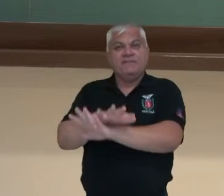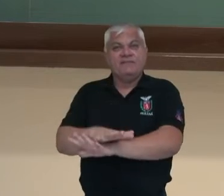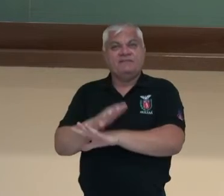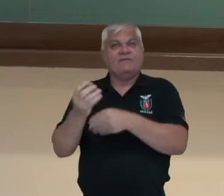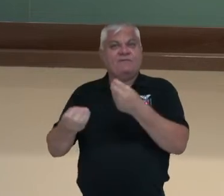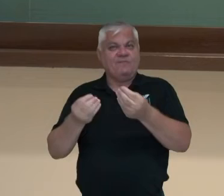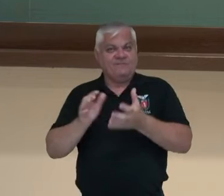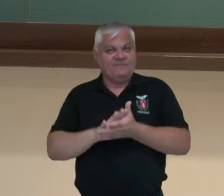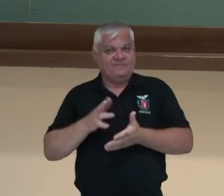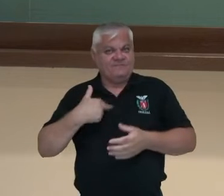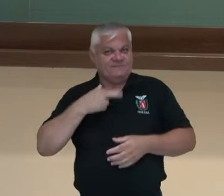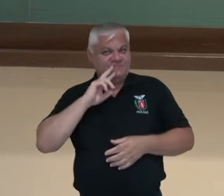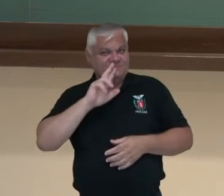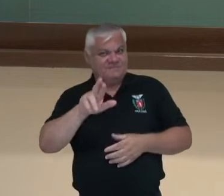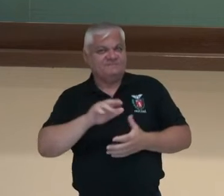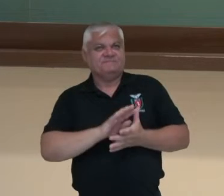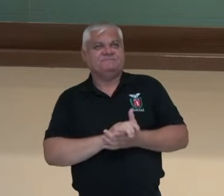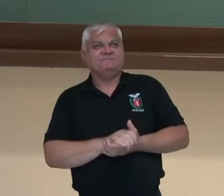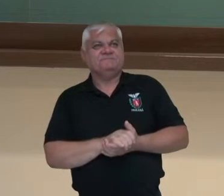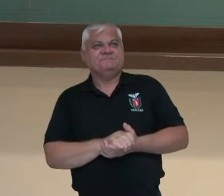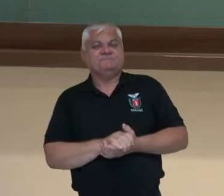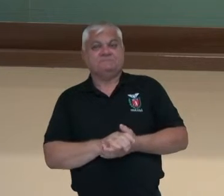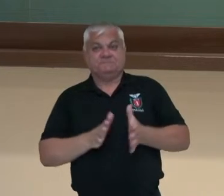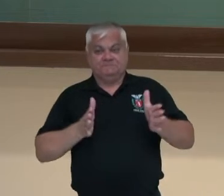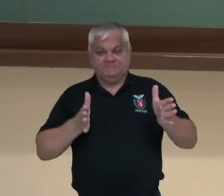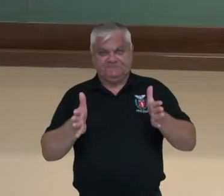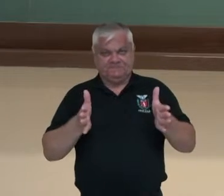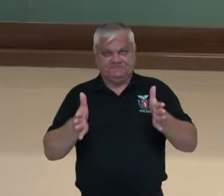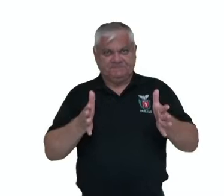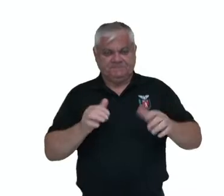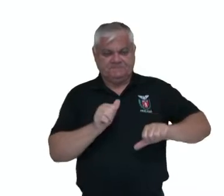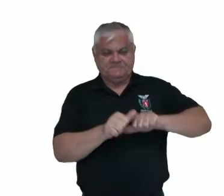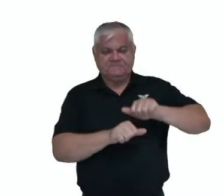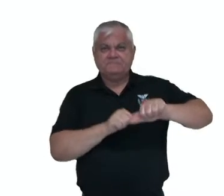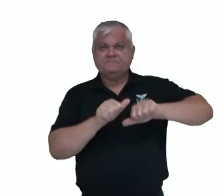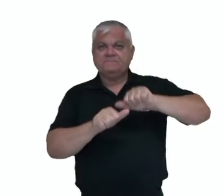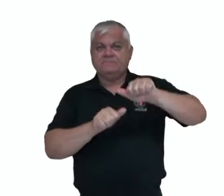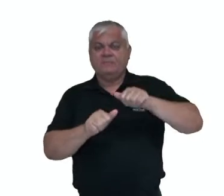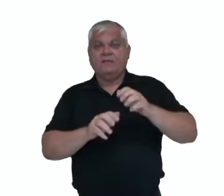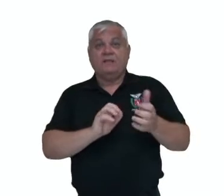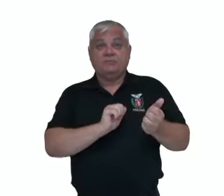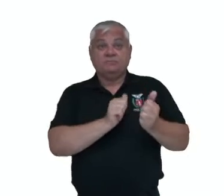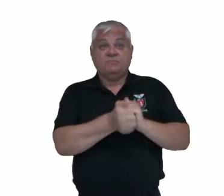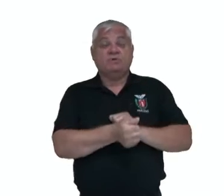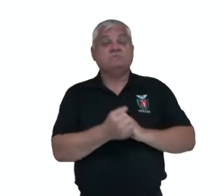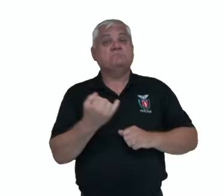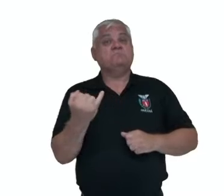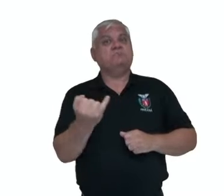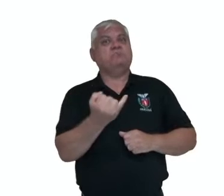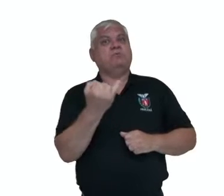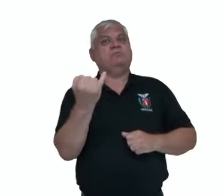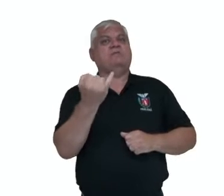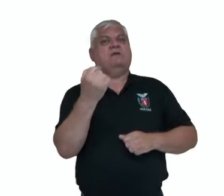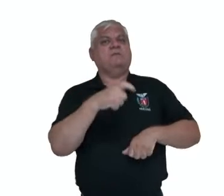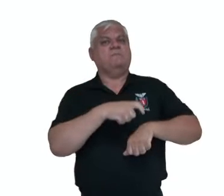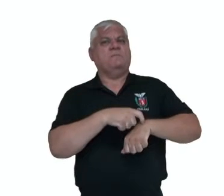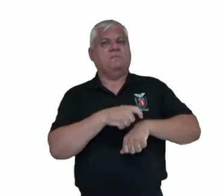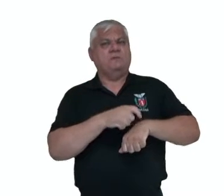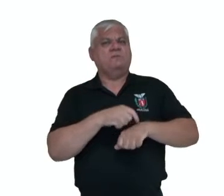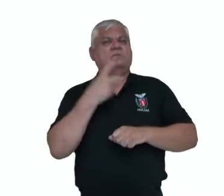Vamos responder isso aí? Nesse período de transição, o esporte tomou importância em um âmbito